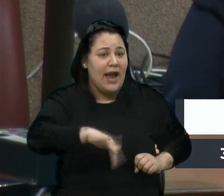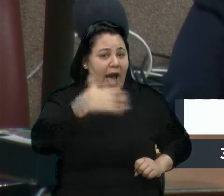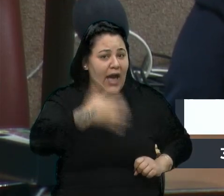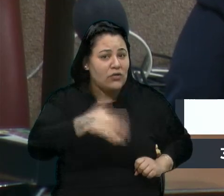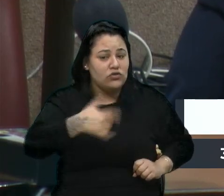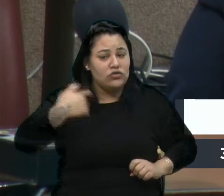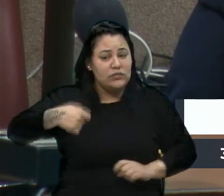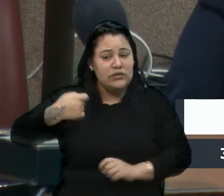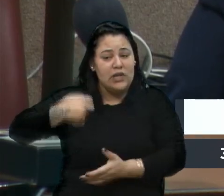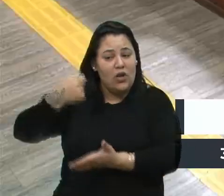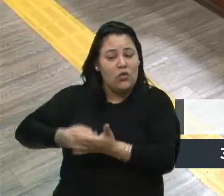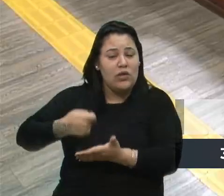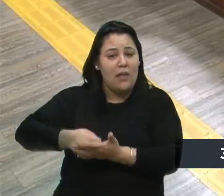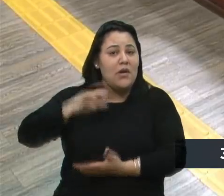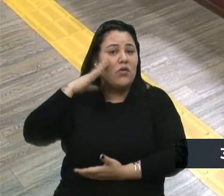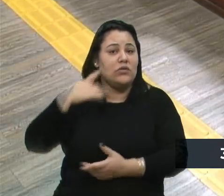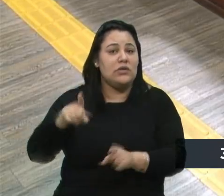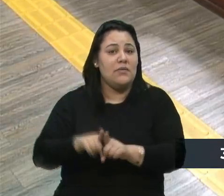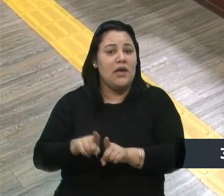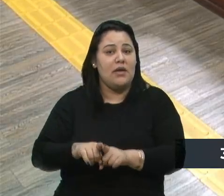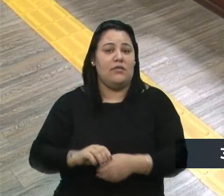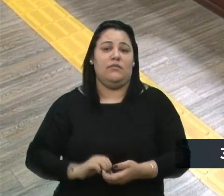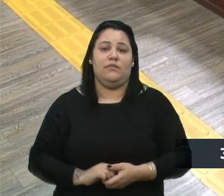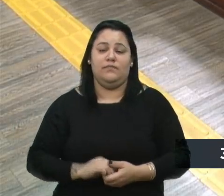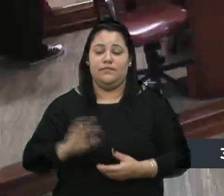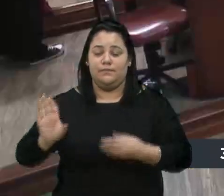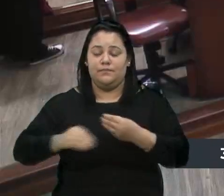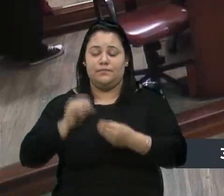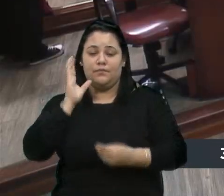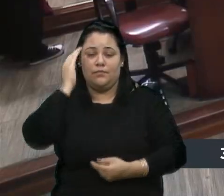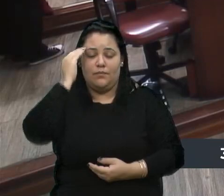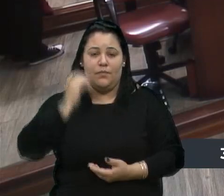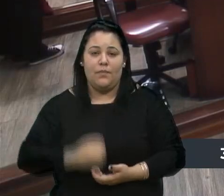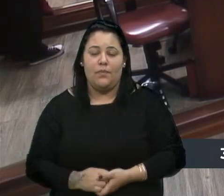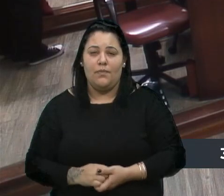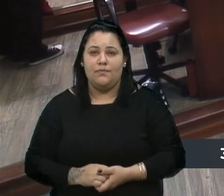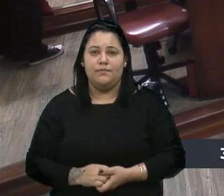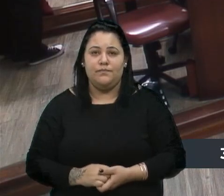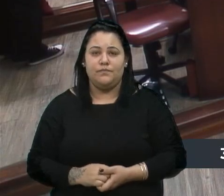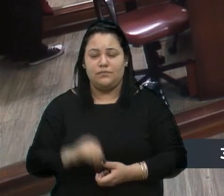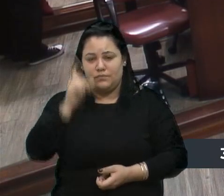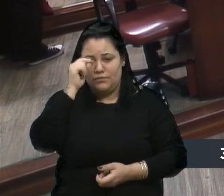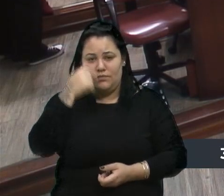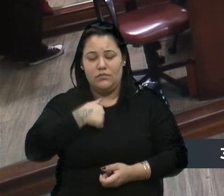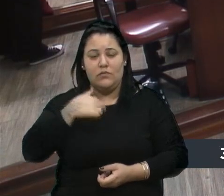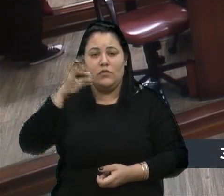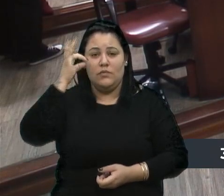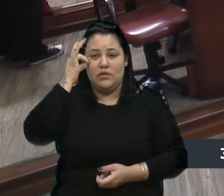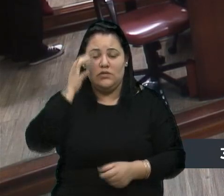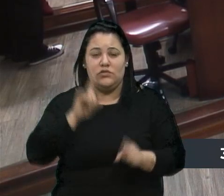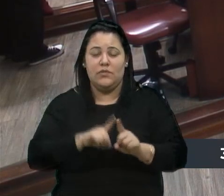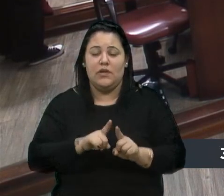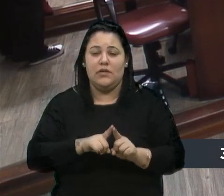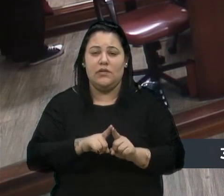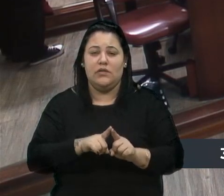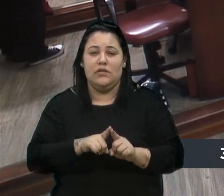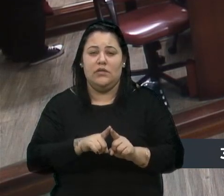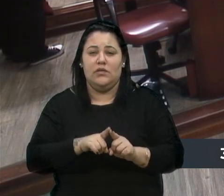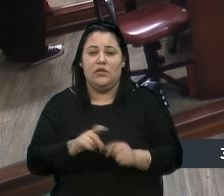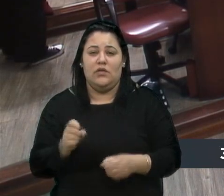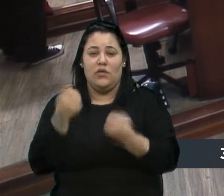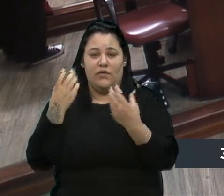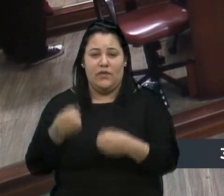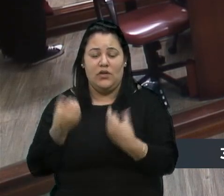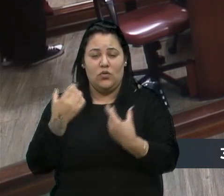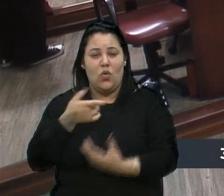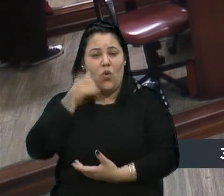vereador. Sua parte, vereador Felipe. Vereador Schalco, eu estive presente em parte do evento ontem, dá para